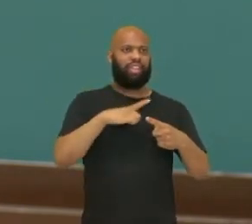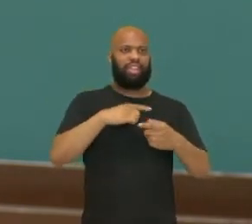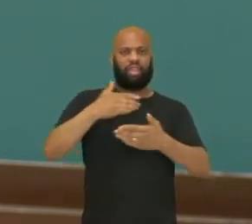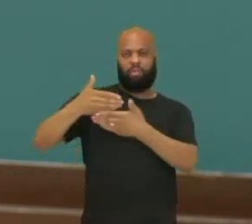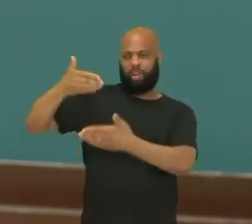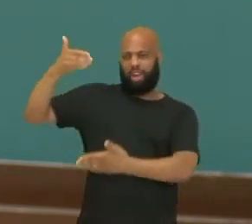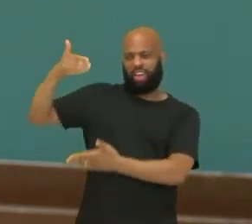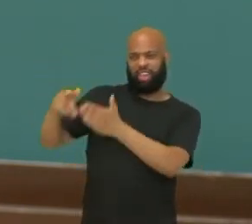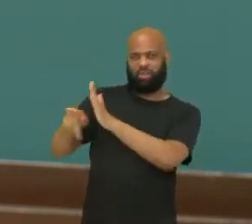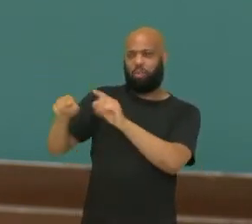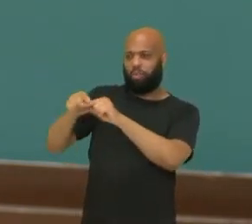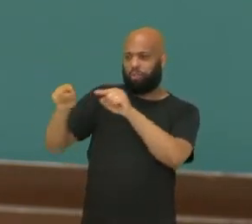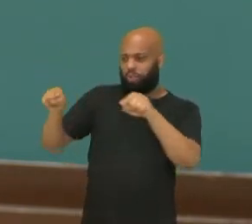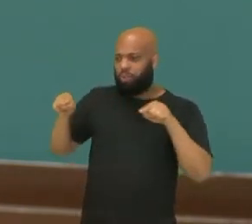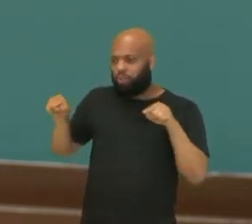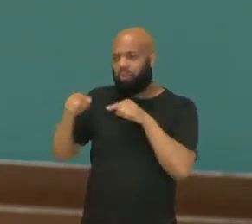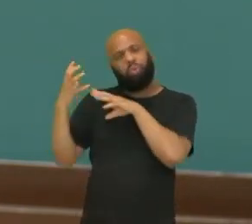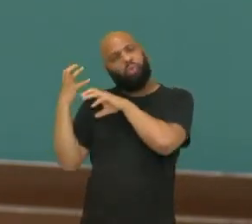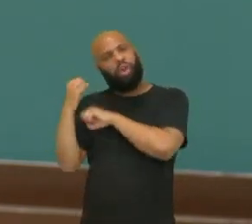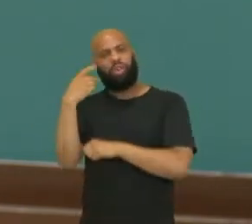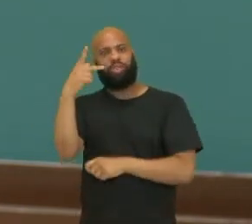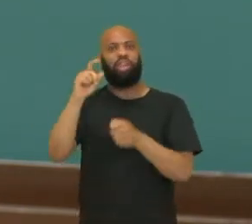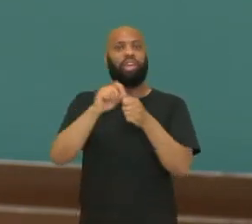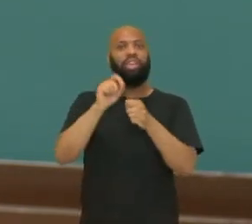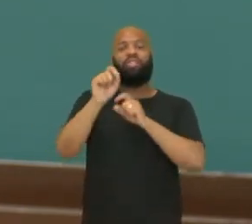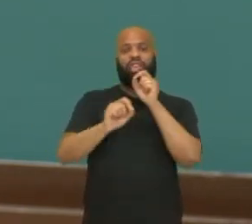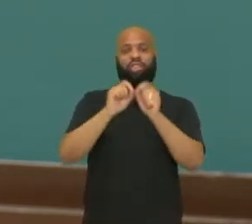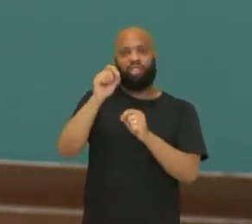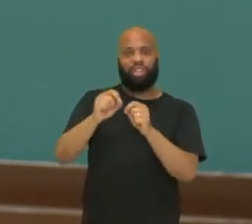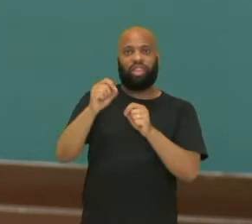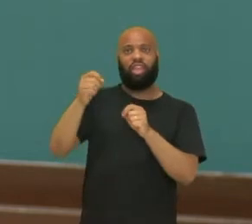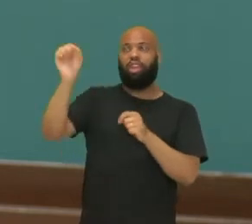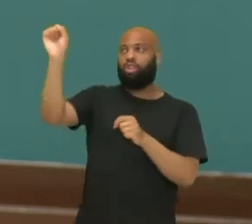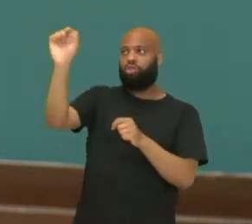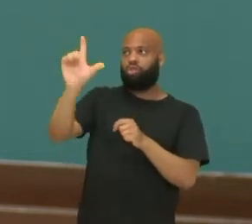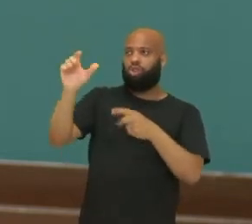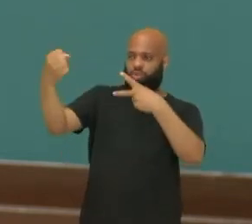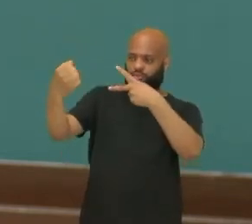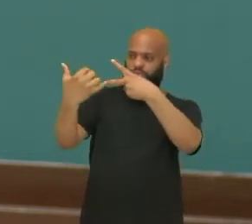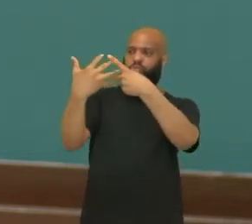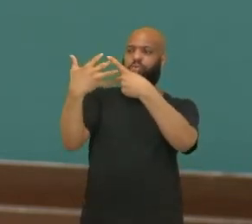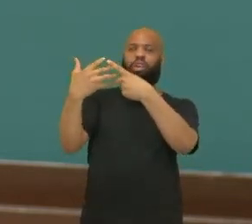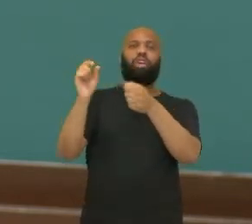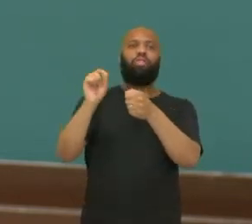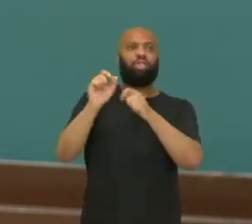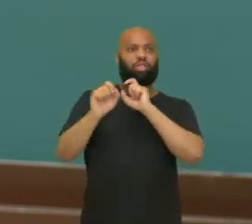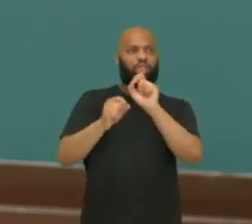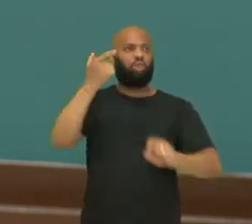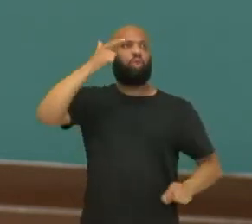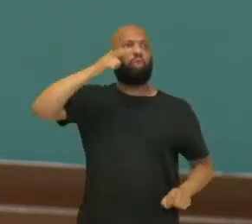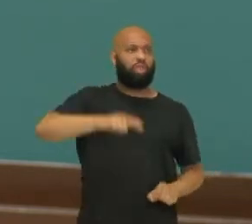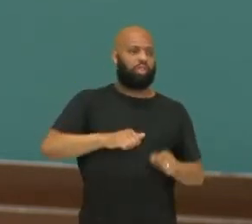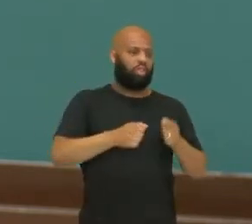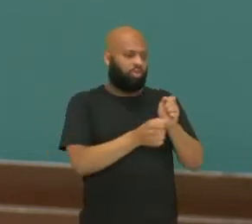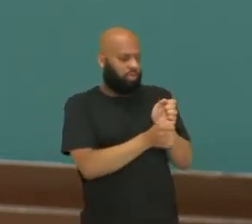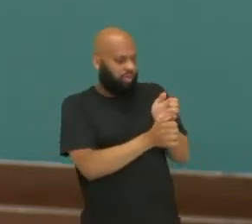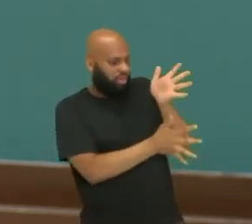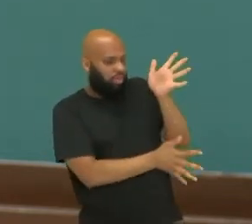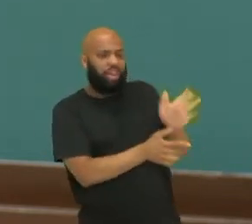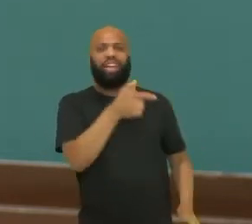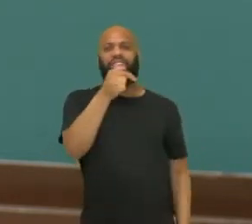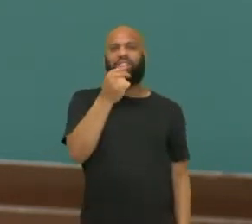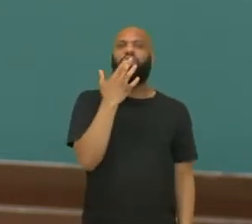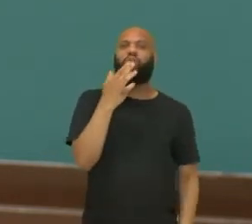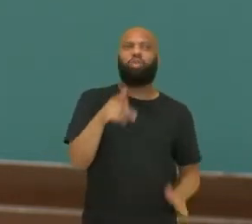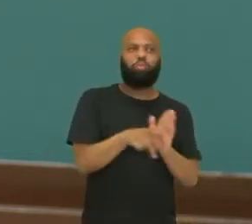e fez a luz do sol passar por aquele prisma. Para surpresa dele, ele conseguiu separar a luz nas 7 cores do arco-íris. Foi